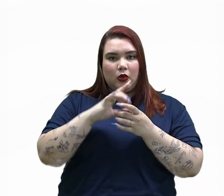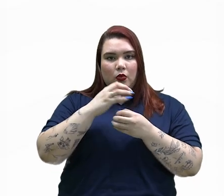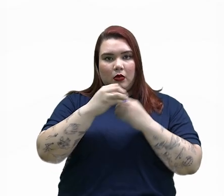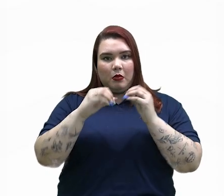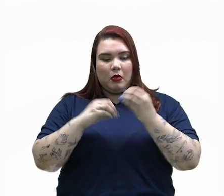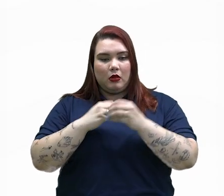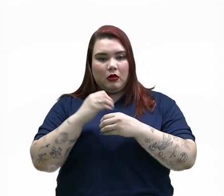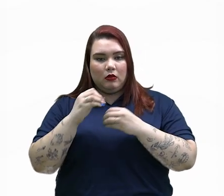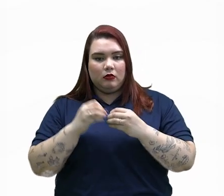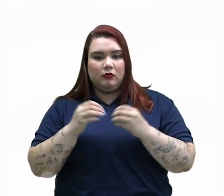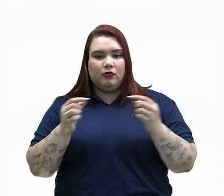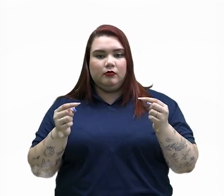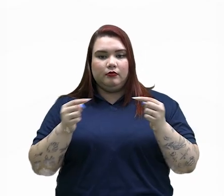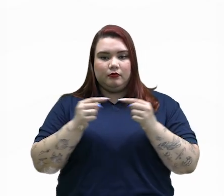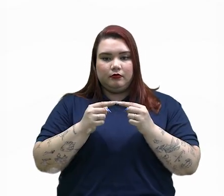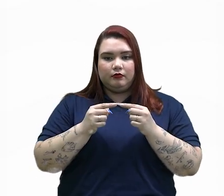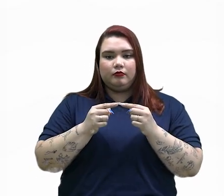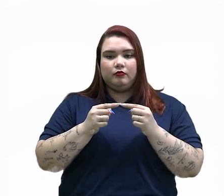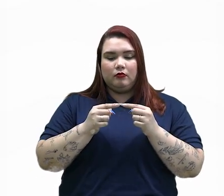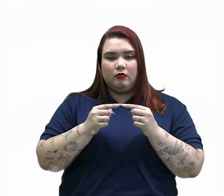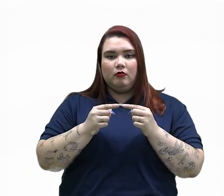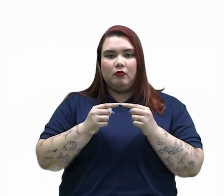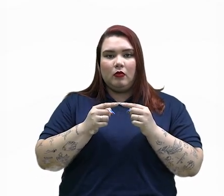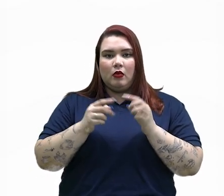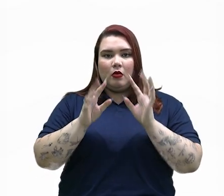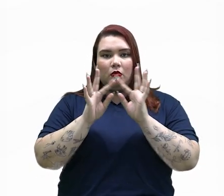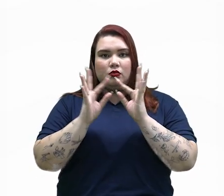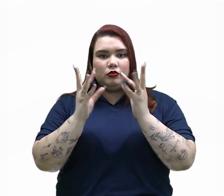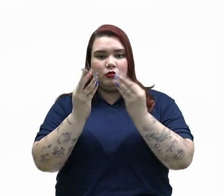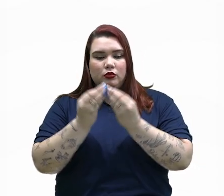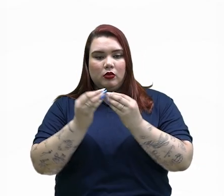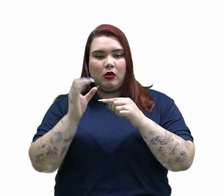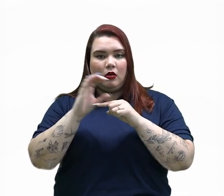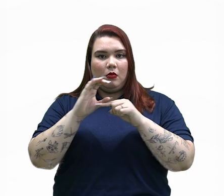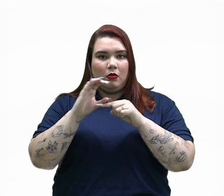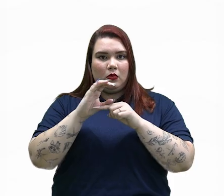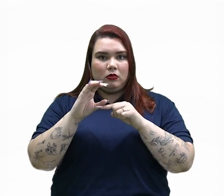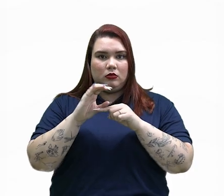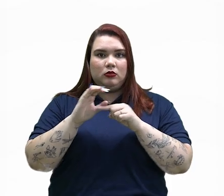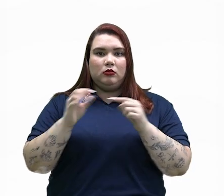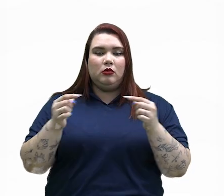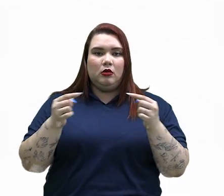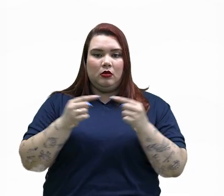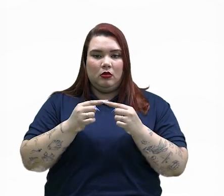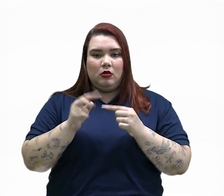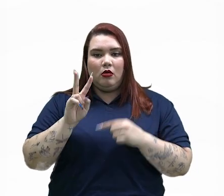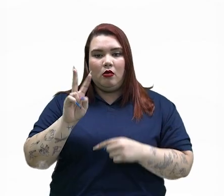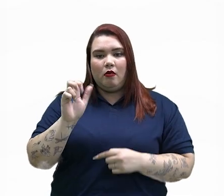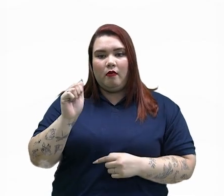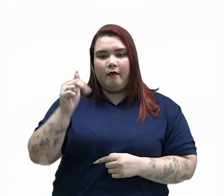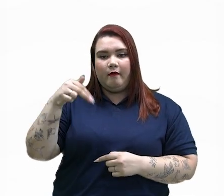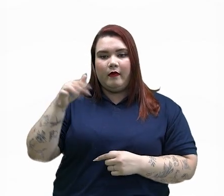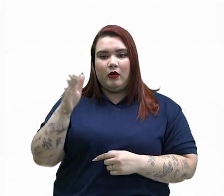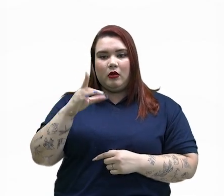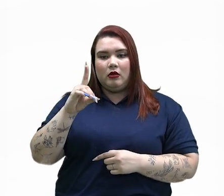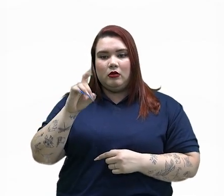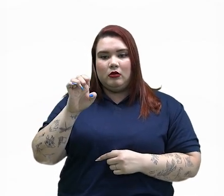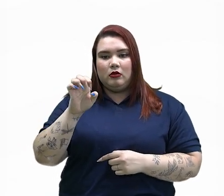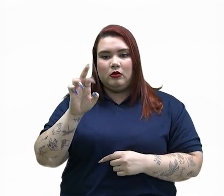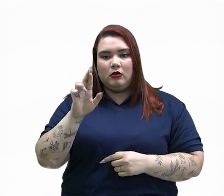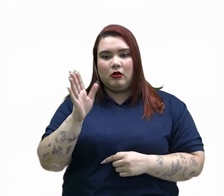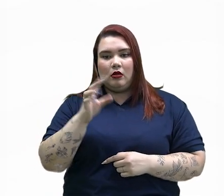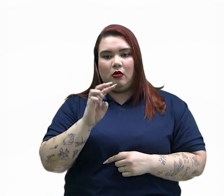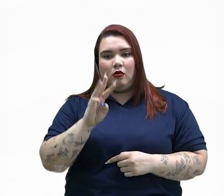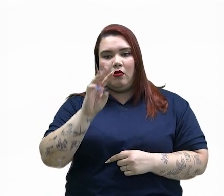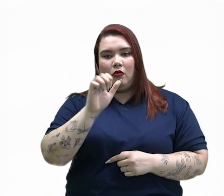tá? No caso, né, para os compostos formados de carbono, seriam as forças de Van der Waals, tá? São essas